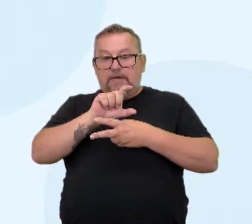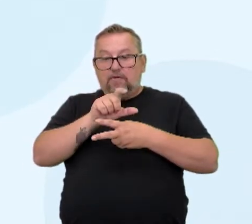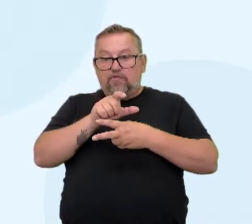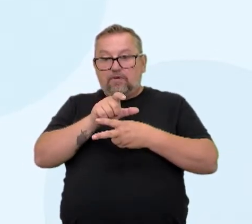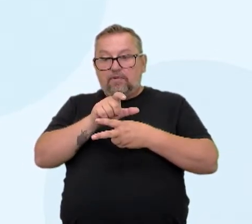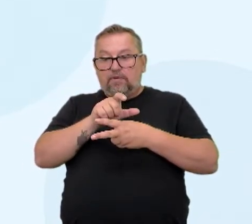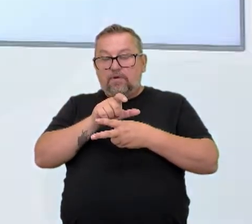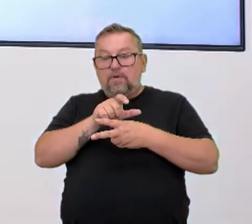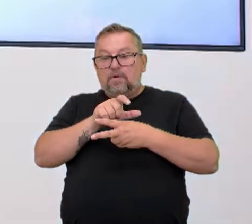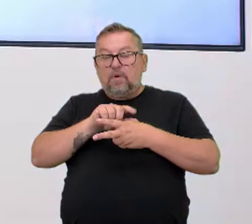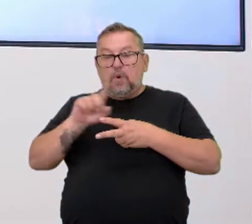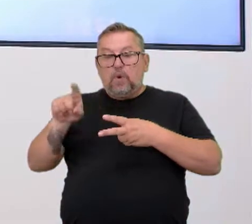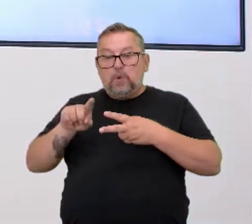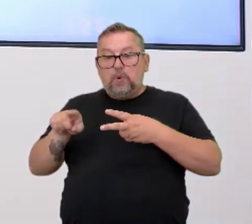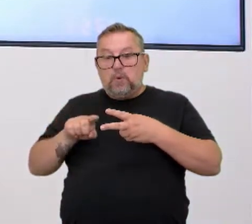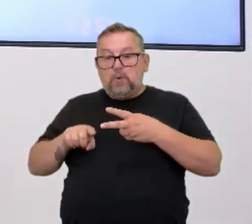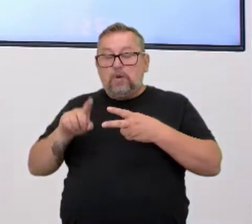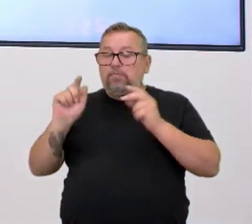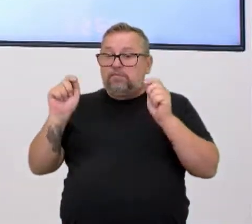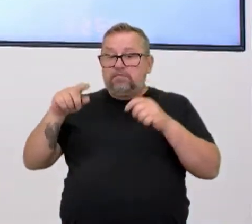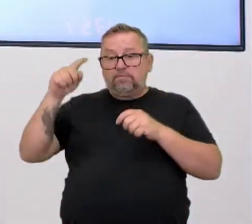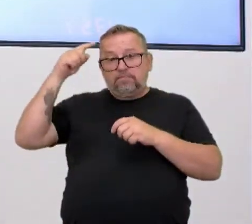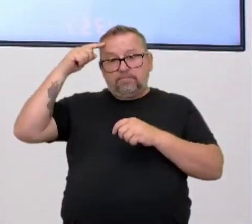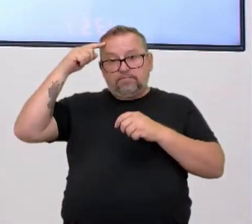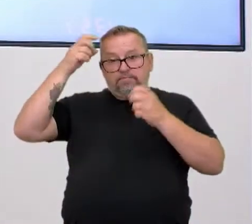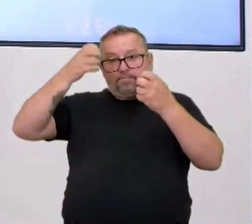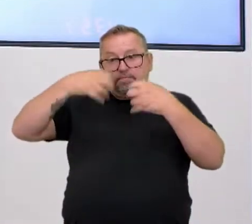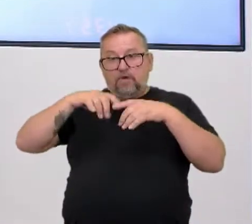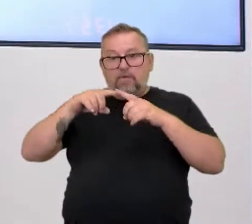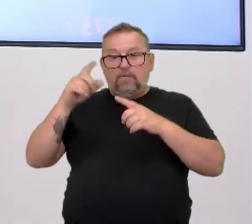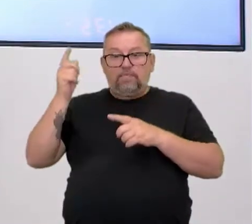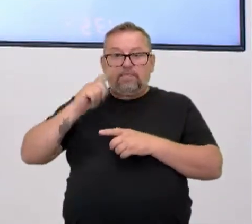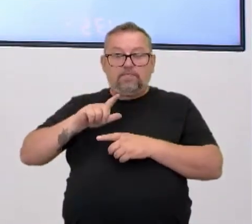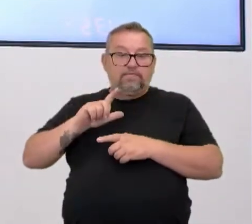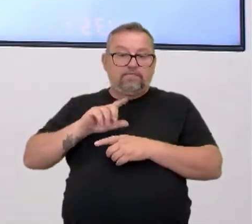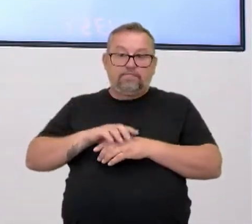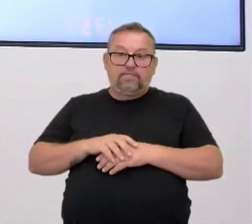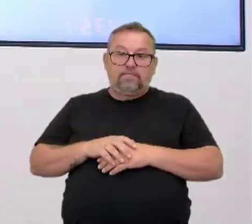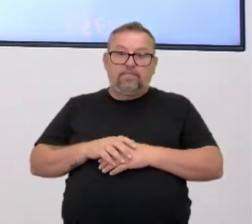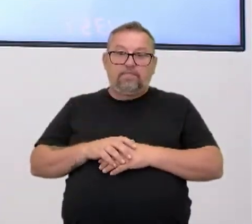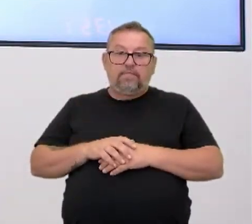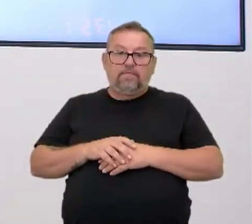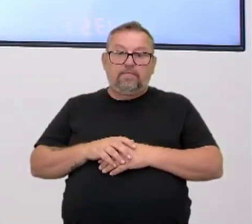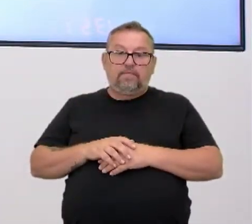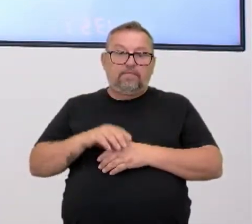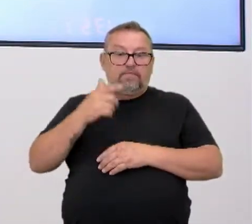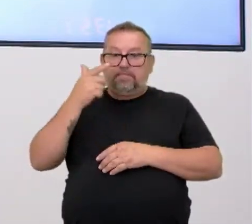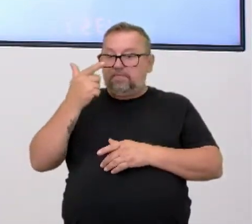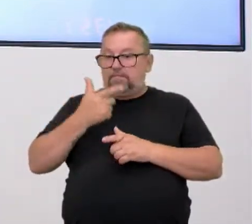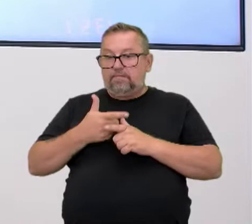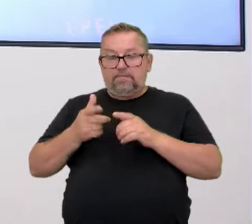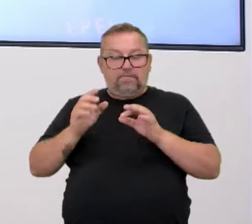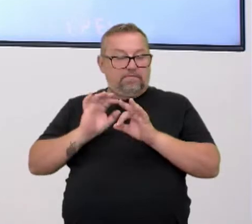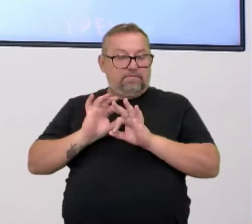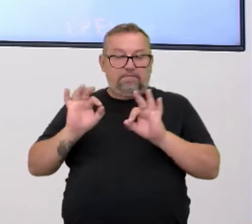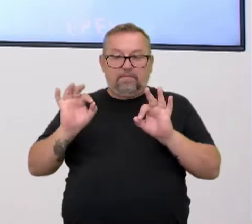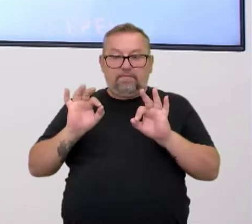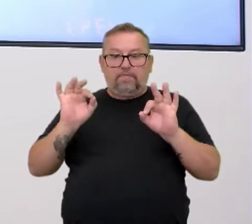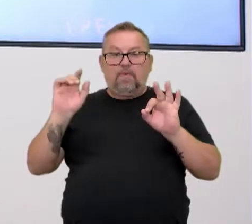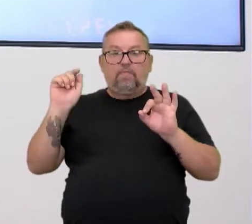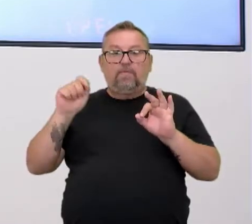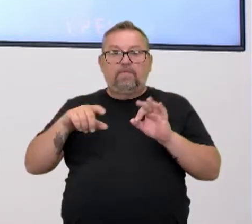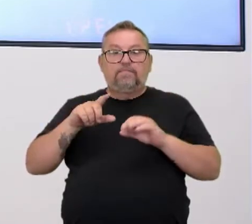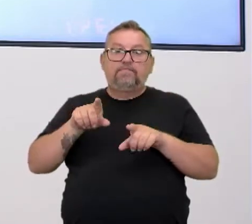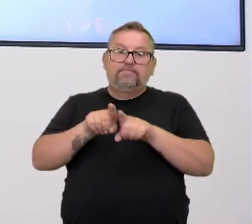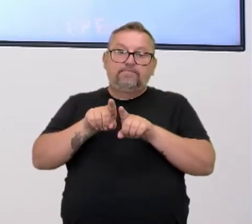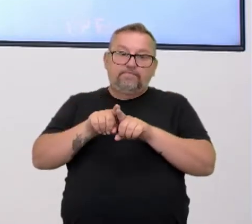Pode ser que no seu mapa mental pare aqui, ó, no azul. E não tem problema. Pode ser que pare no